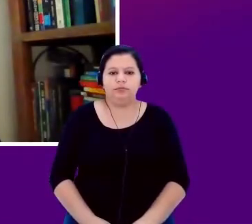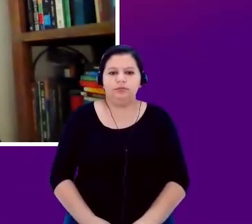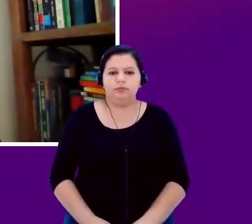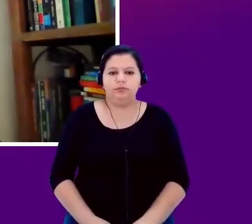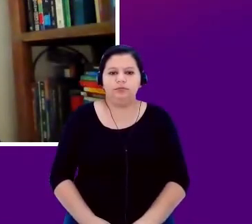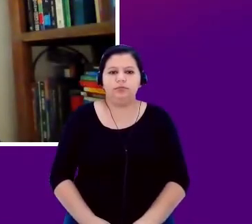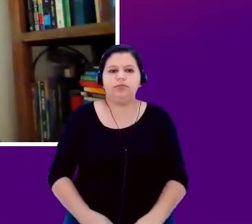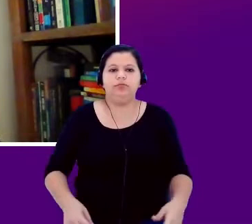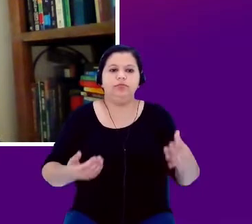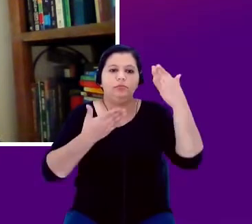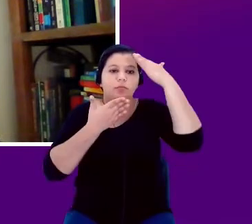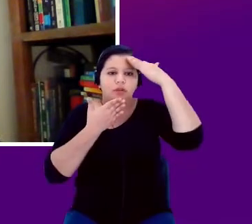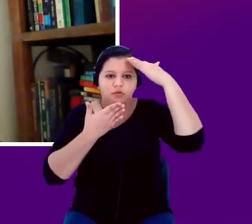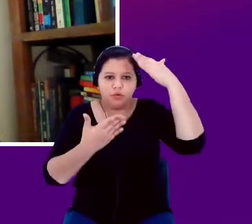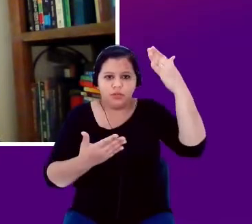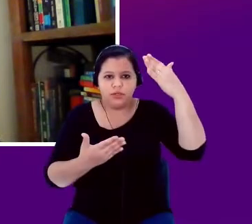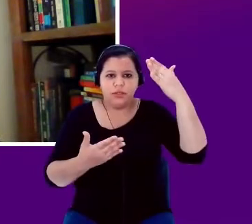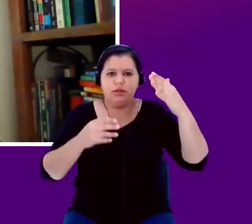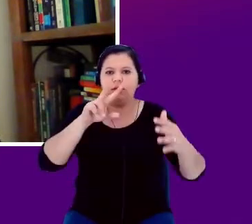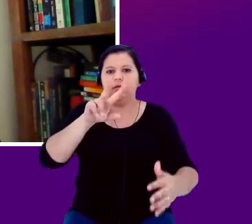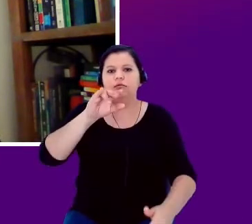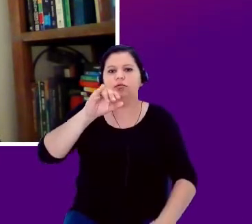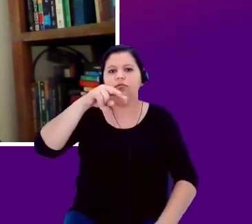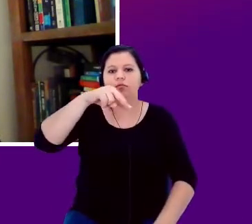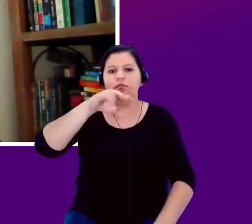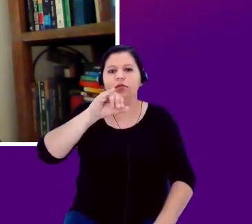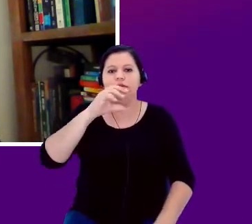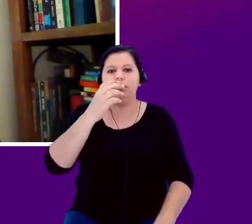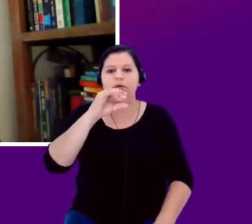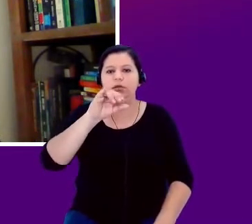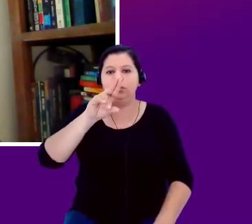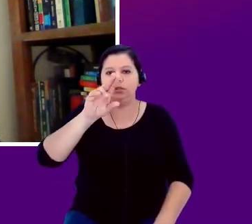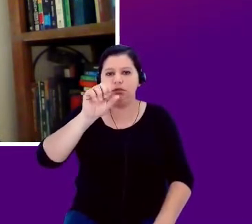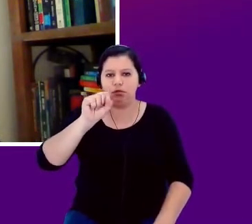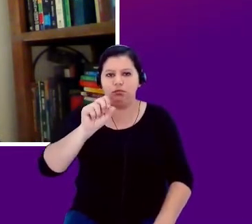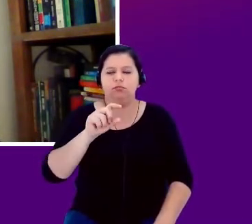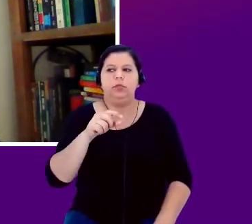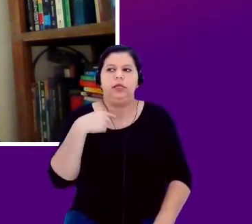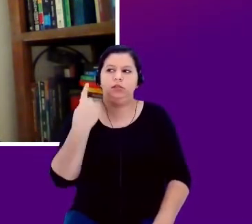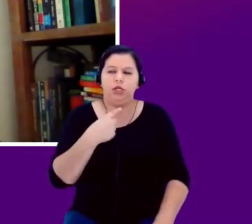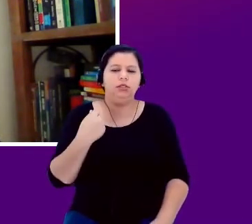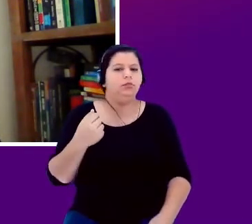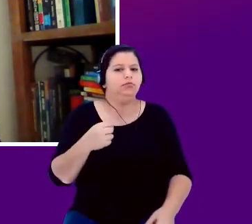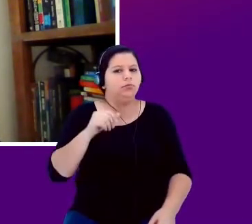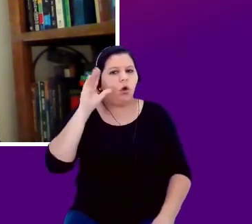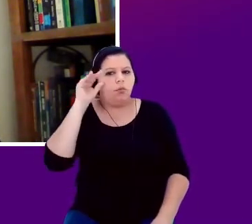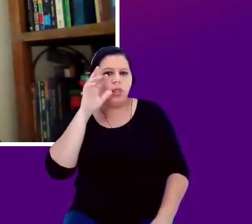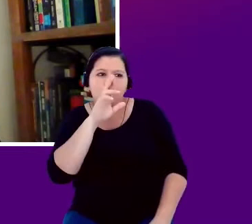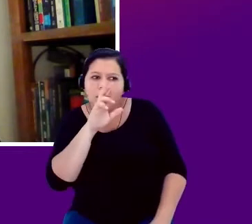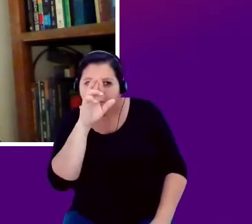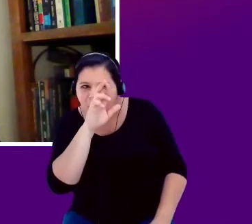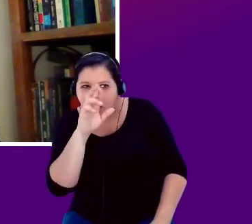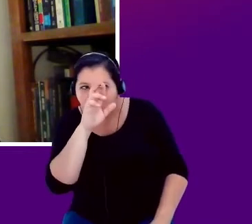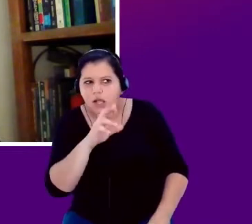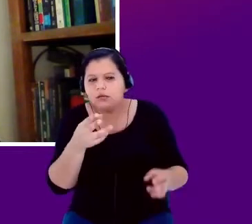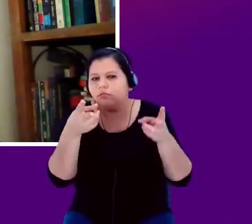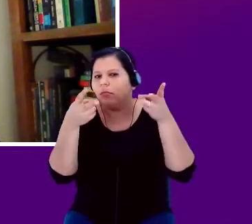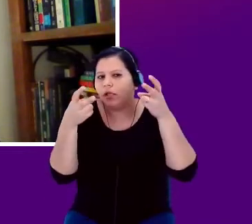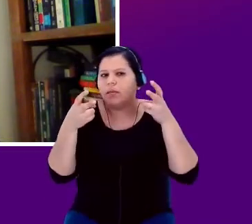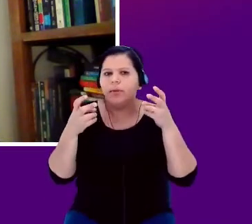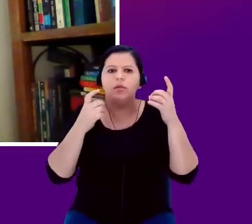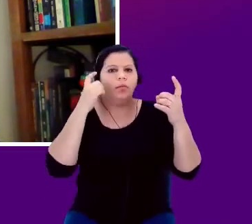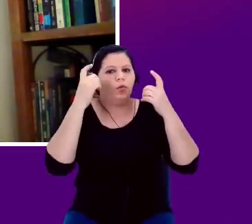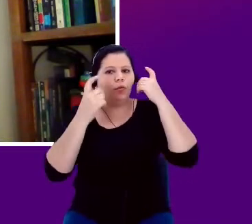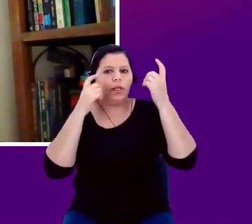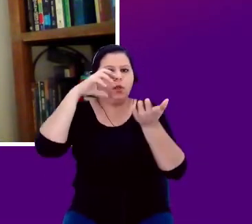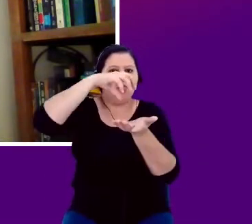Eu te agradeço, Vinícius. Acho que a gente tem realmente observado, né, essa preocupação da SUSEP